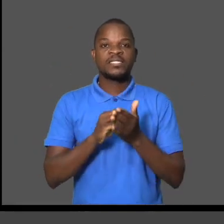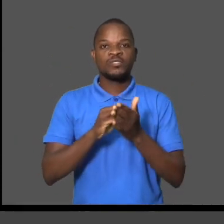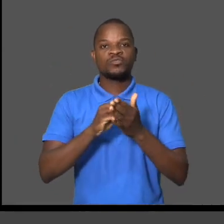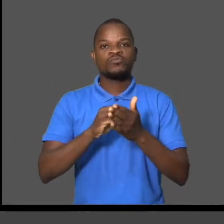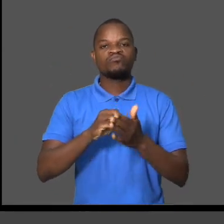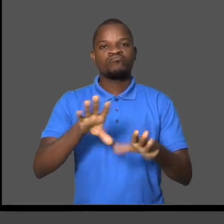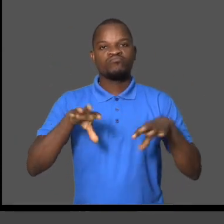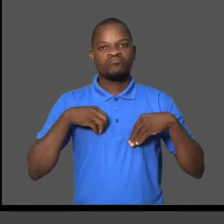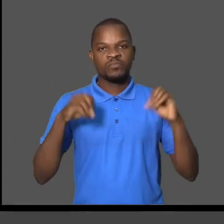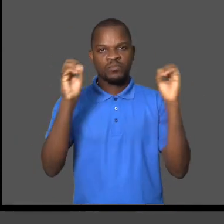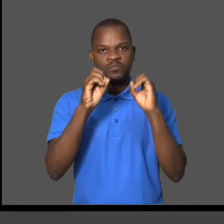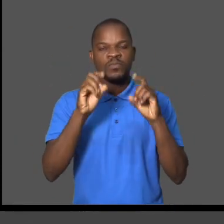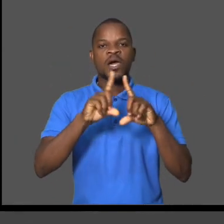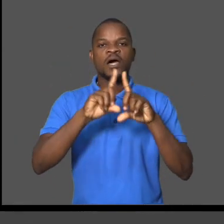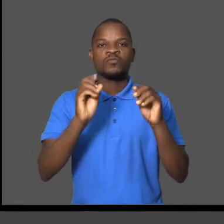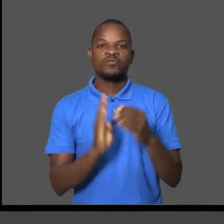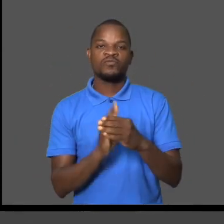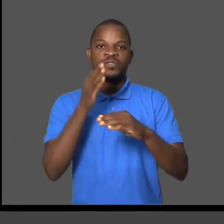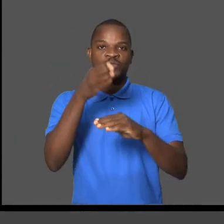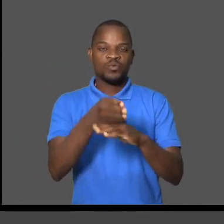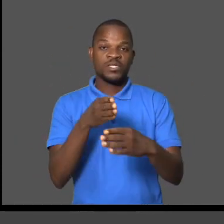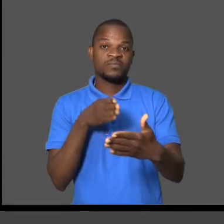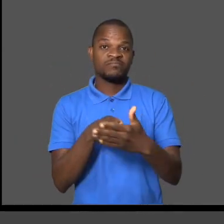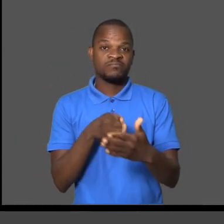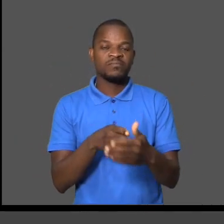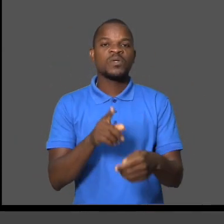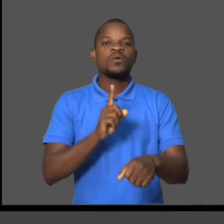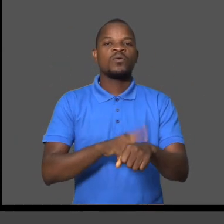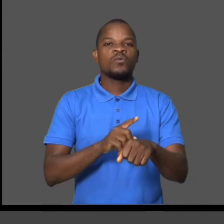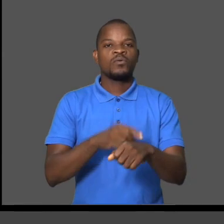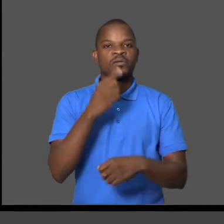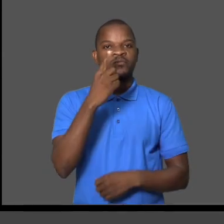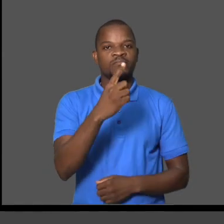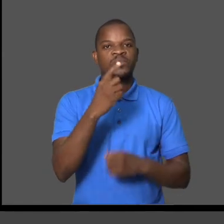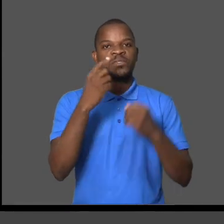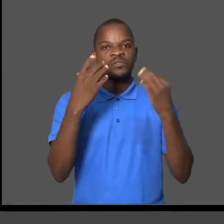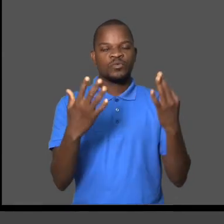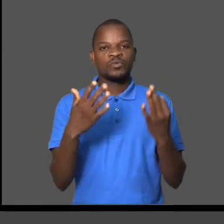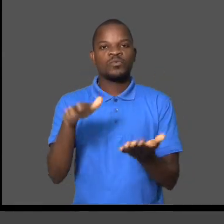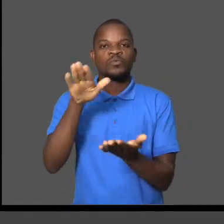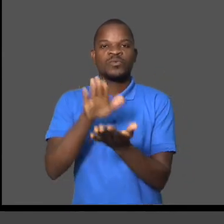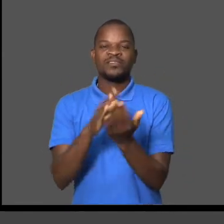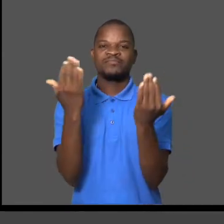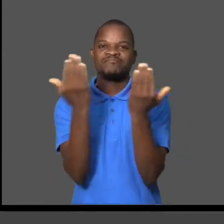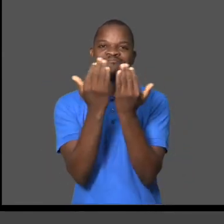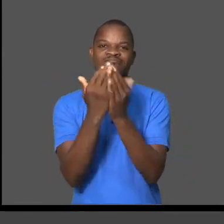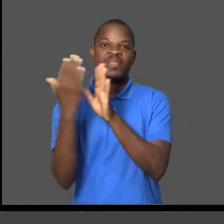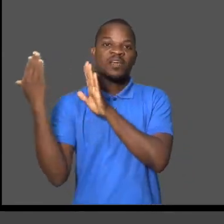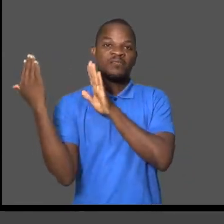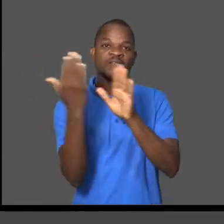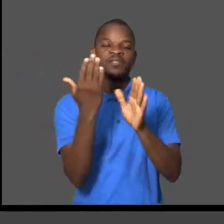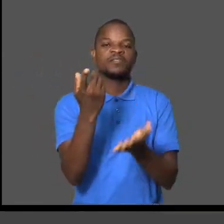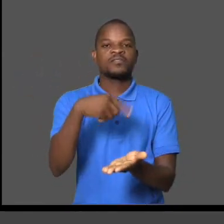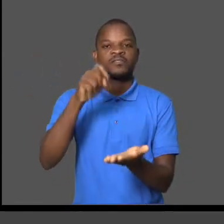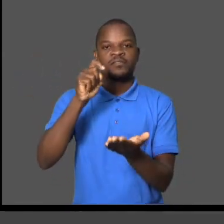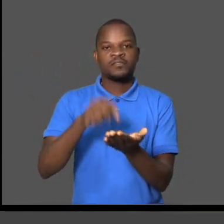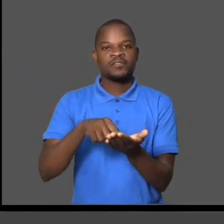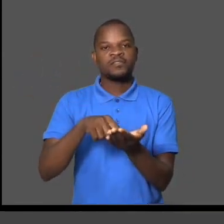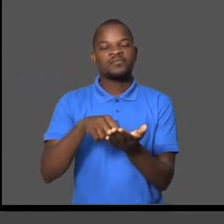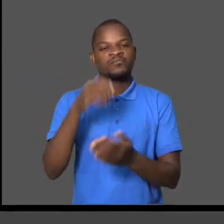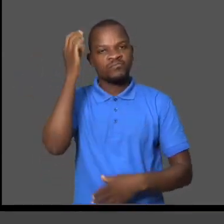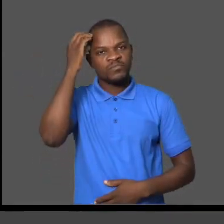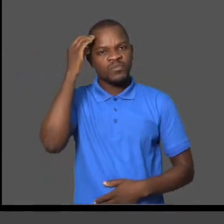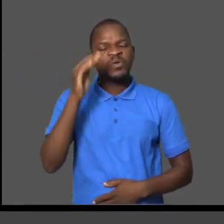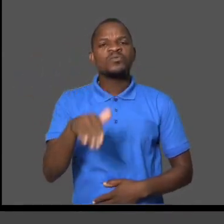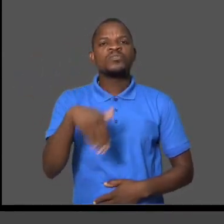Negado, uma vitória em Apuros. Às 18h, no Teatro Avenida, em Maputo. Por fim,